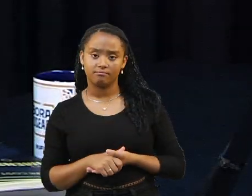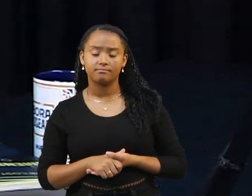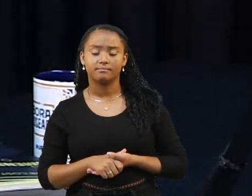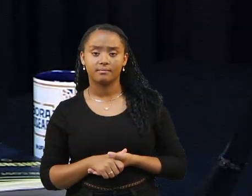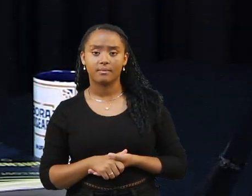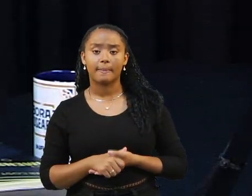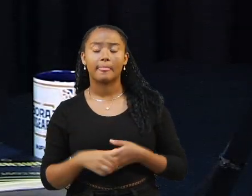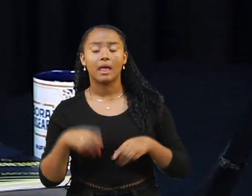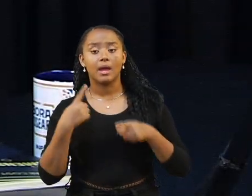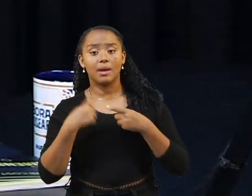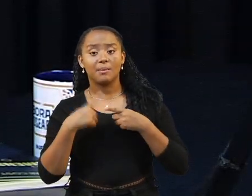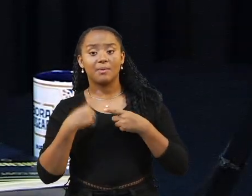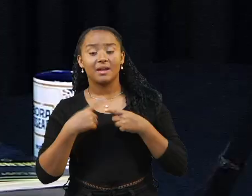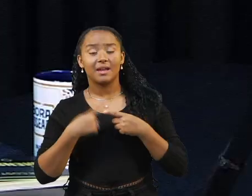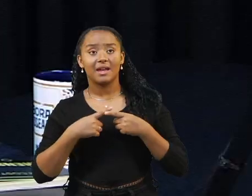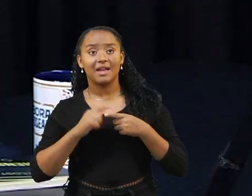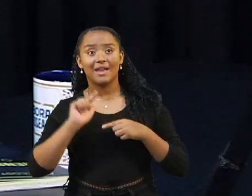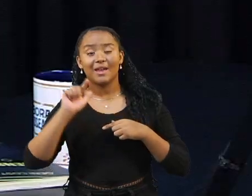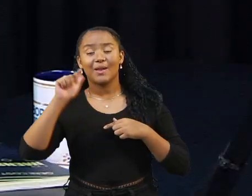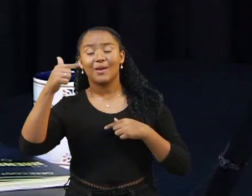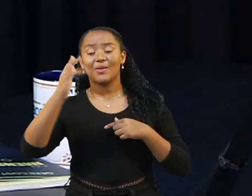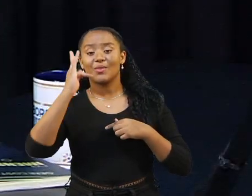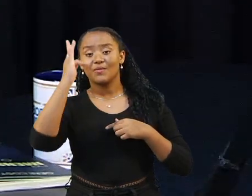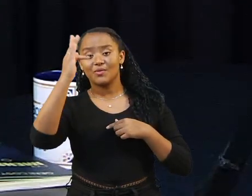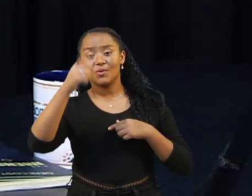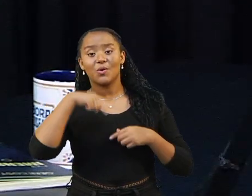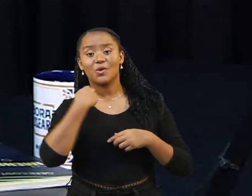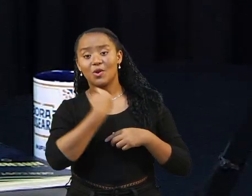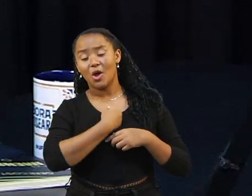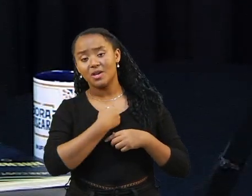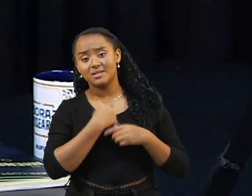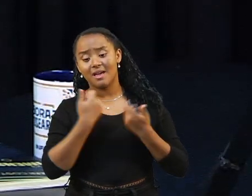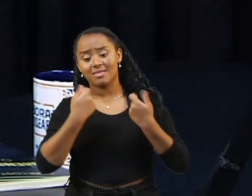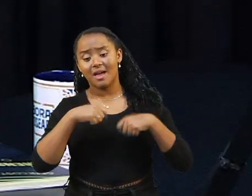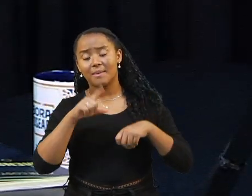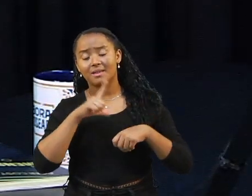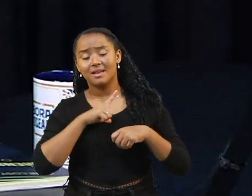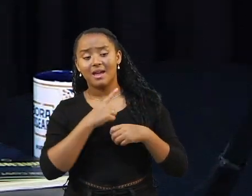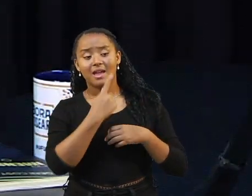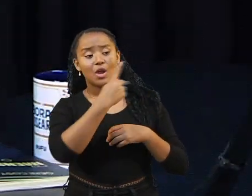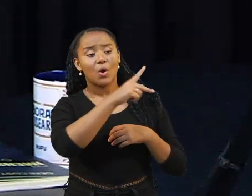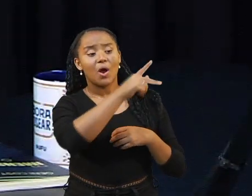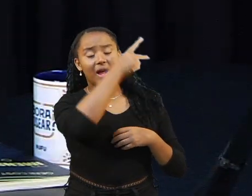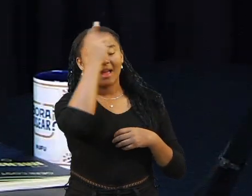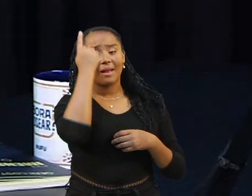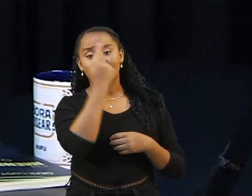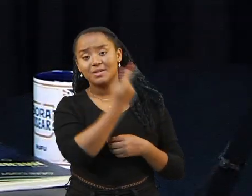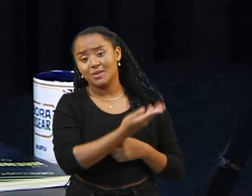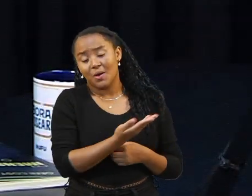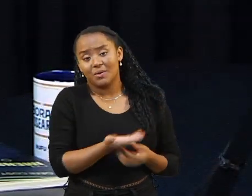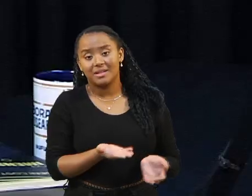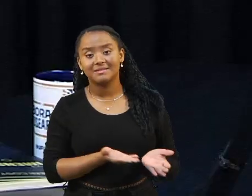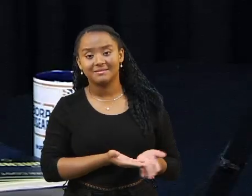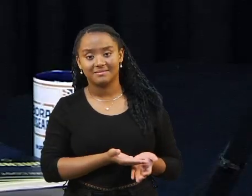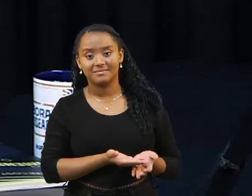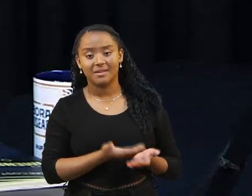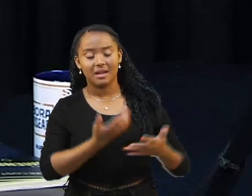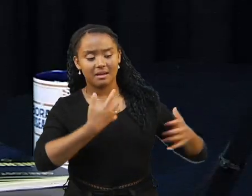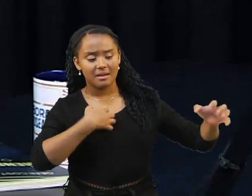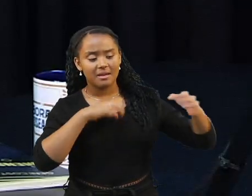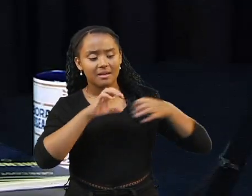a empatia e a compaixão pelo outro, porque seremos o outro algum dia. Hoje eu não sou, mas eu vou ser,